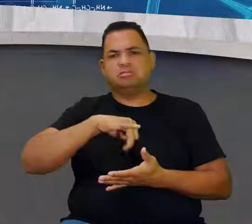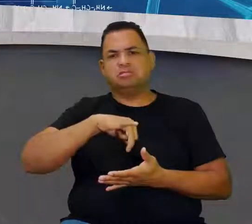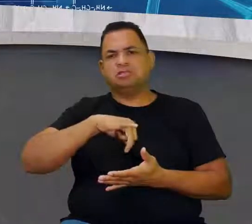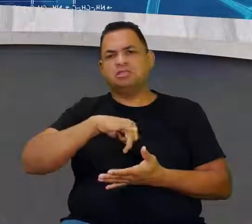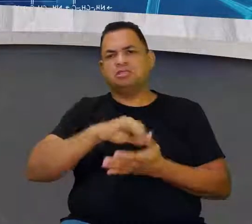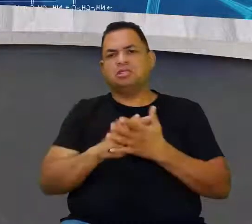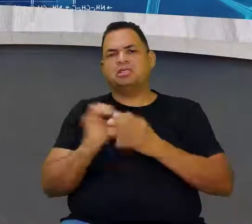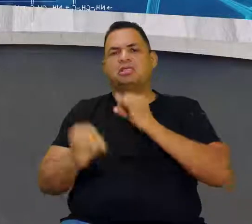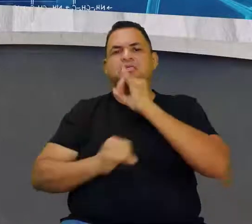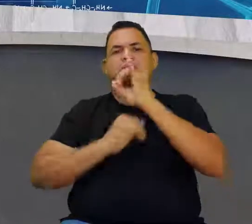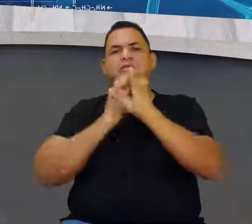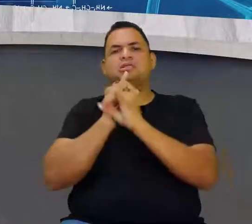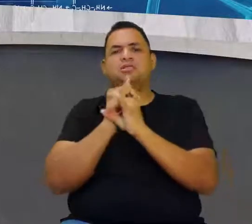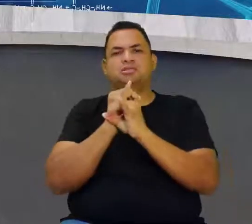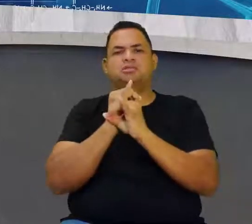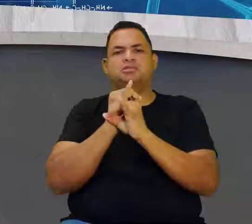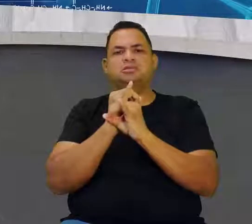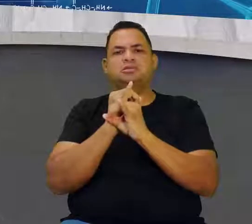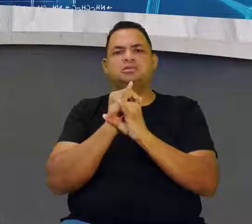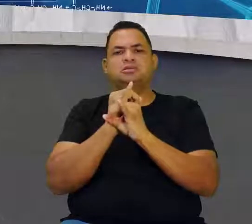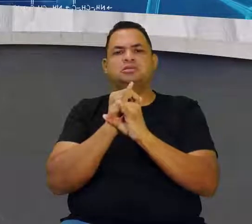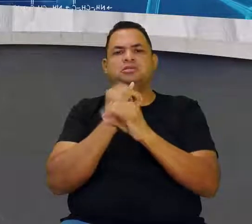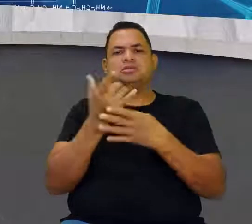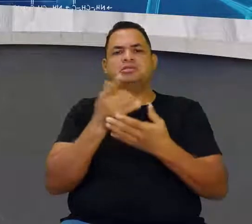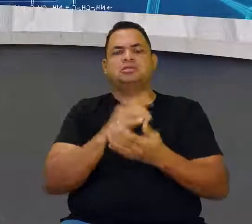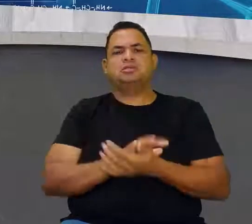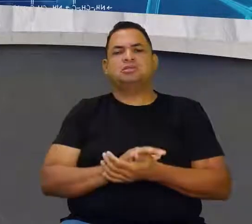é, se você for ler